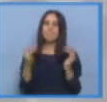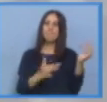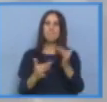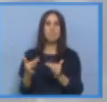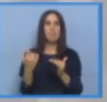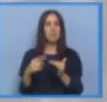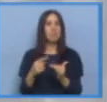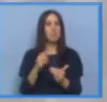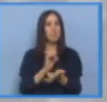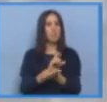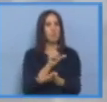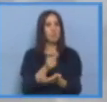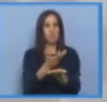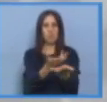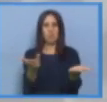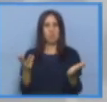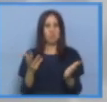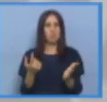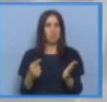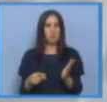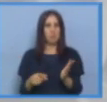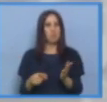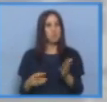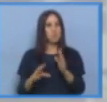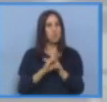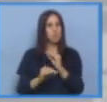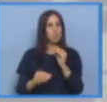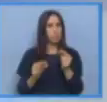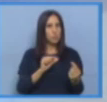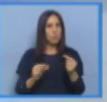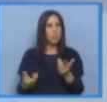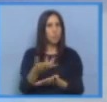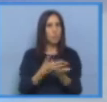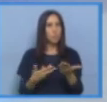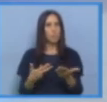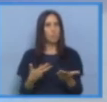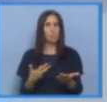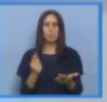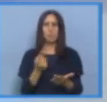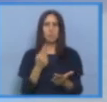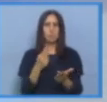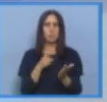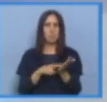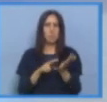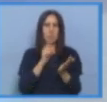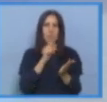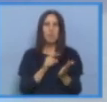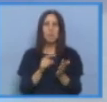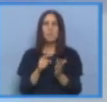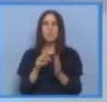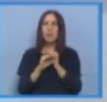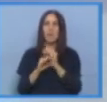Figueira da Foz. Oferecermos à Figueira da Foz essa discussão, essa óbvio que todos podemos ler, mas conversar é muito mais